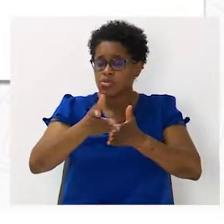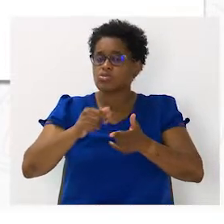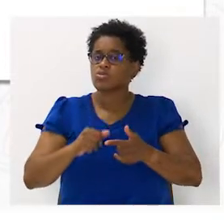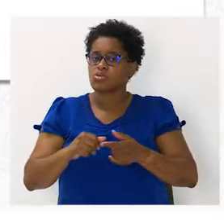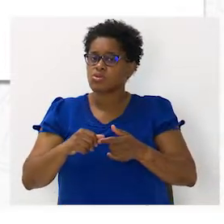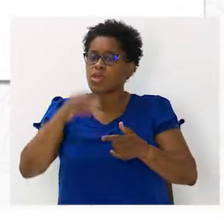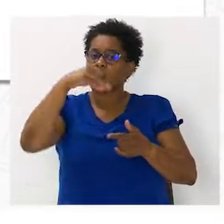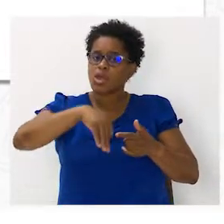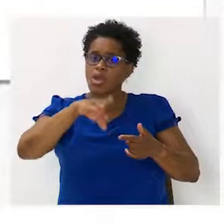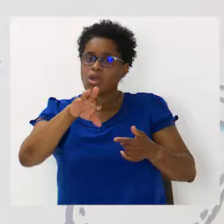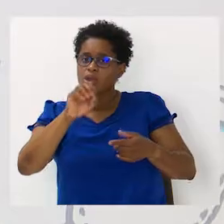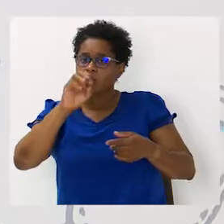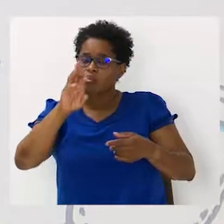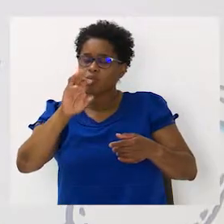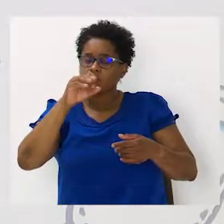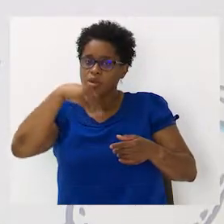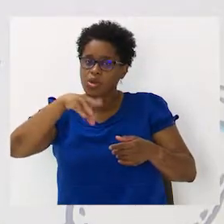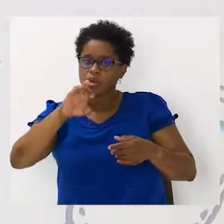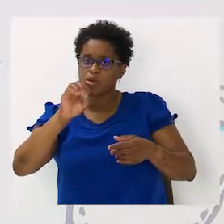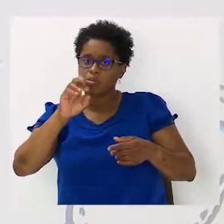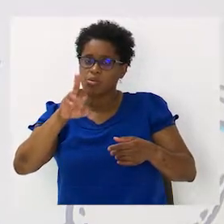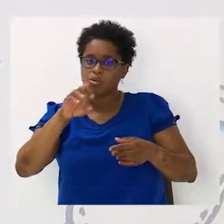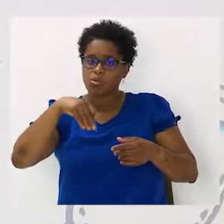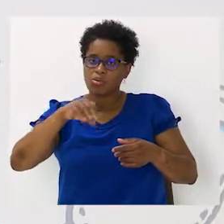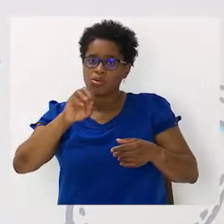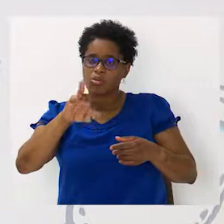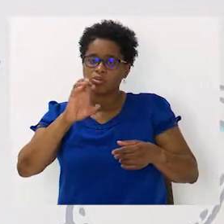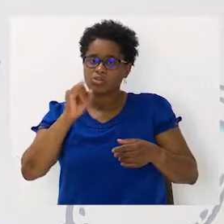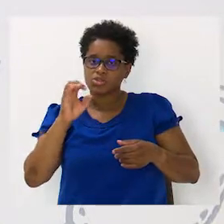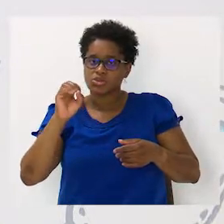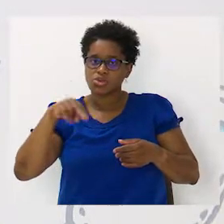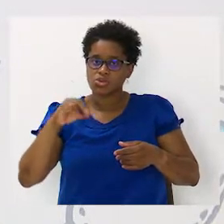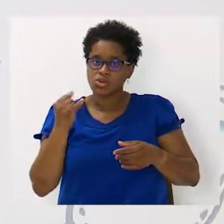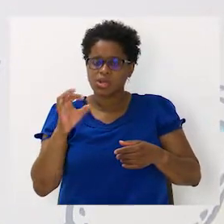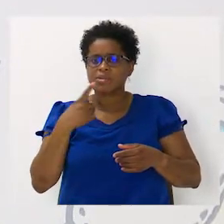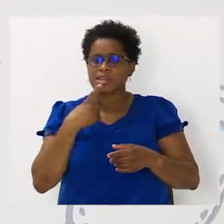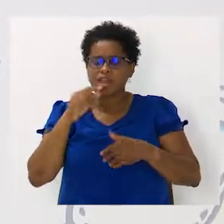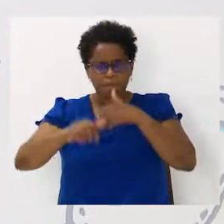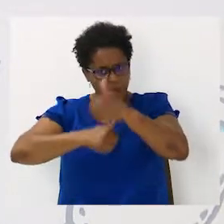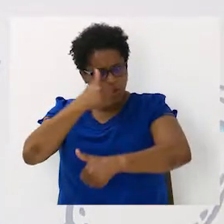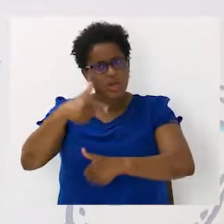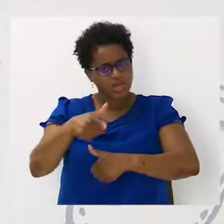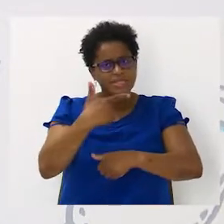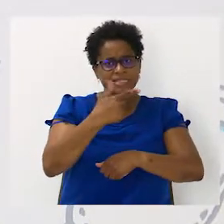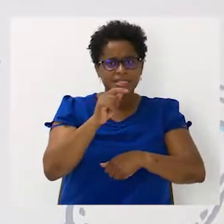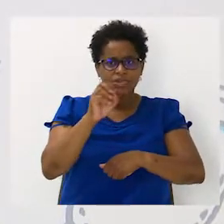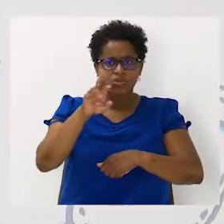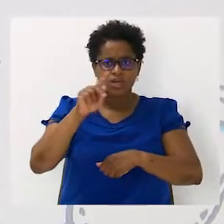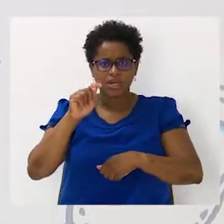são proporcionais. Para entender melhor o teorema de Tales, é preciso saber um pouco